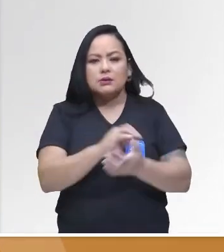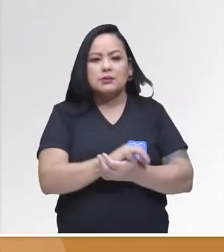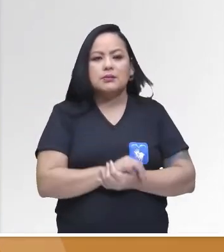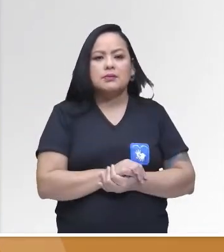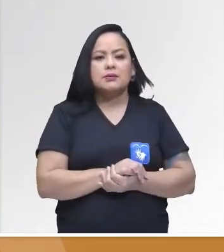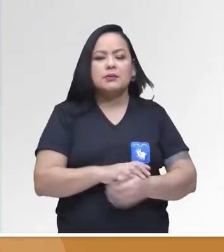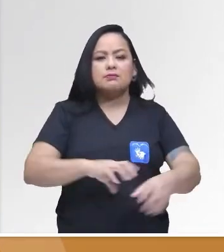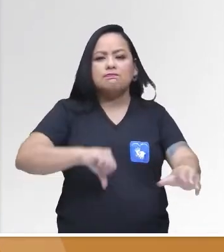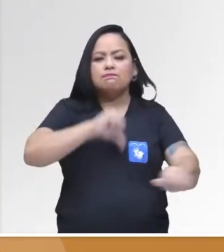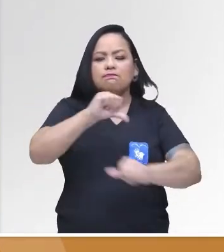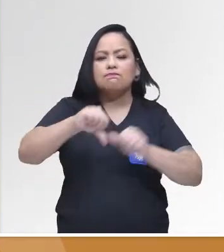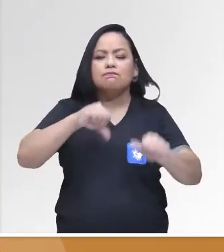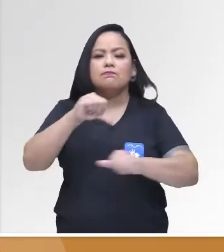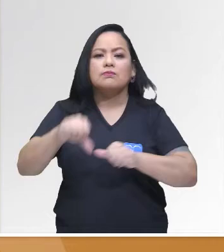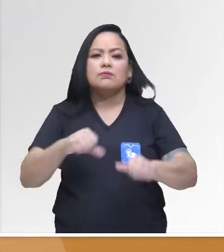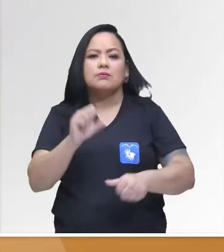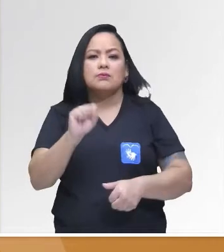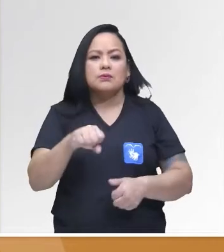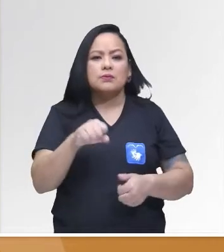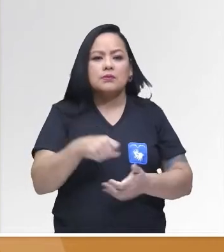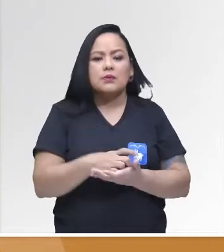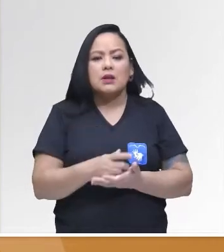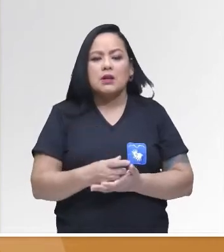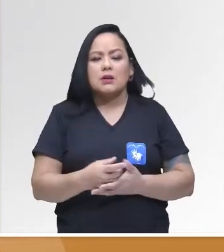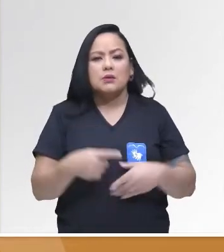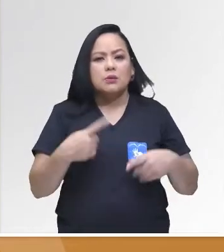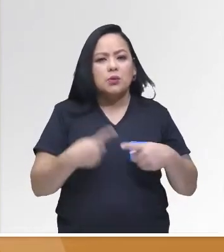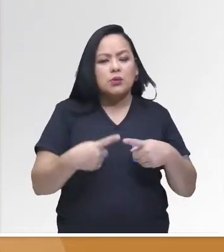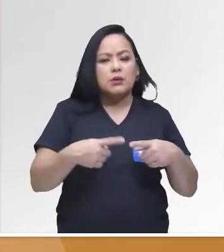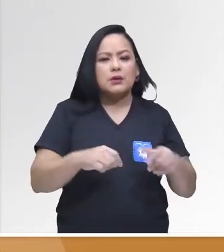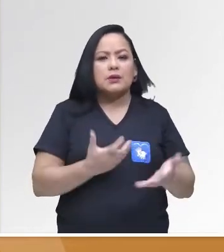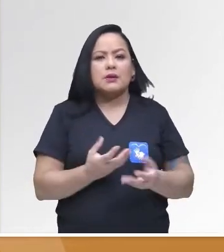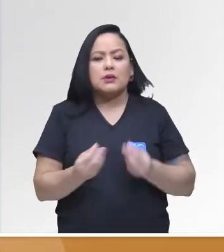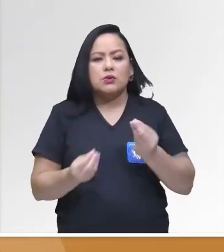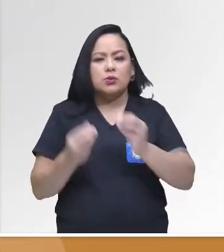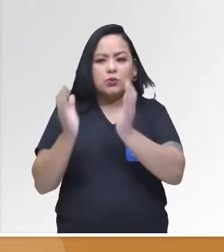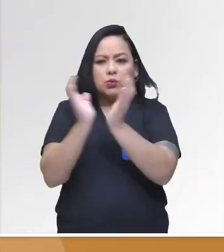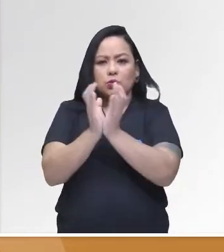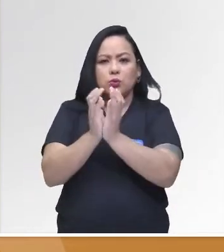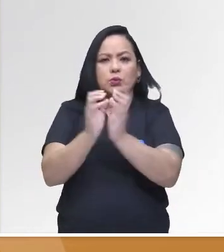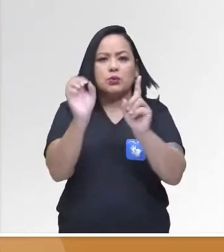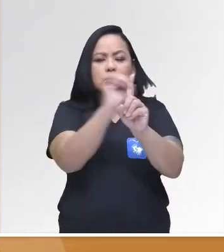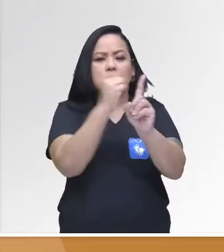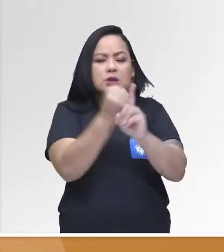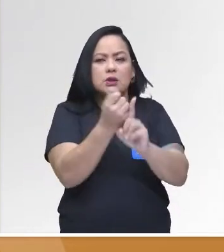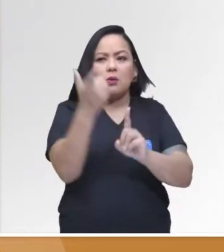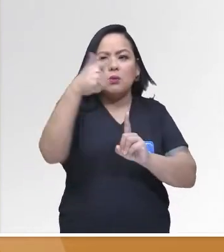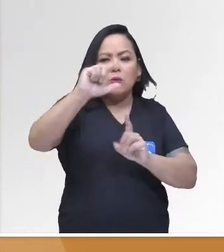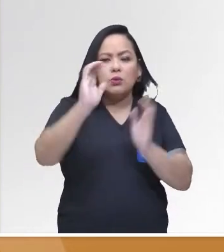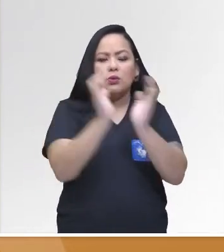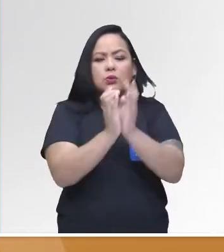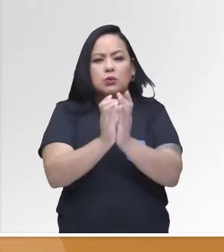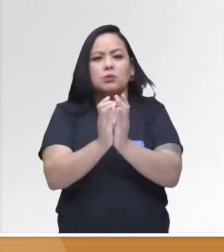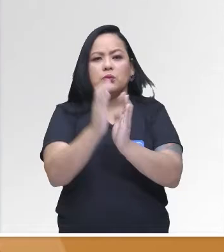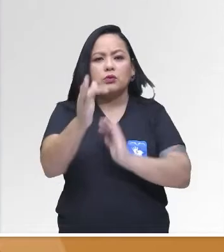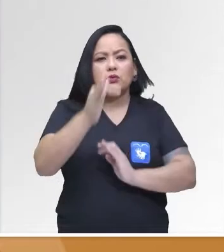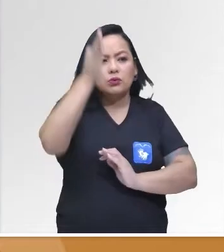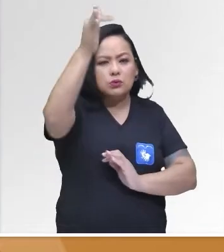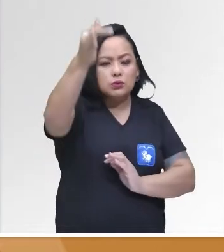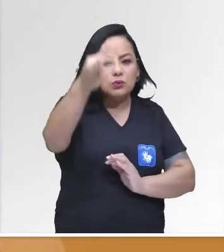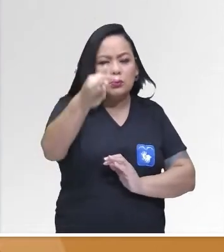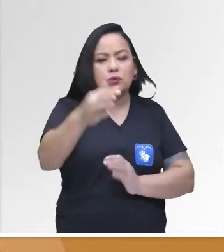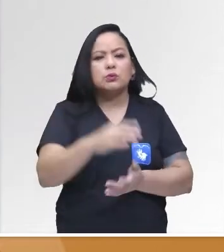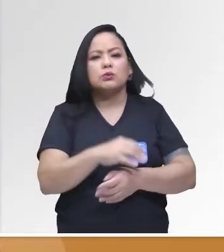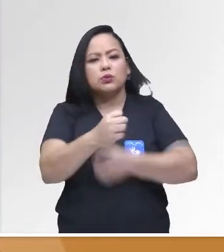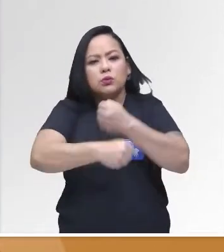de transformação, de mudança, de uma geração para outra, de um tempo para